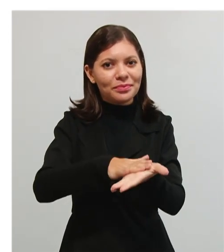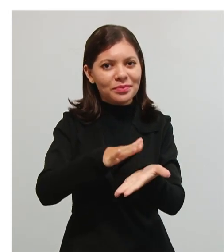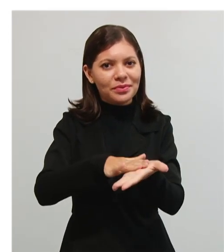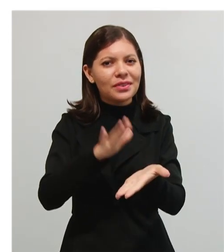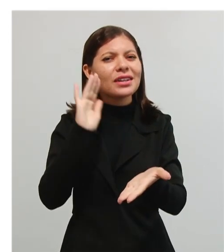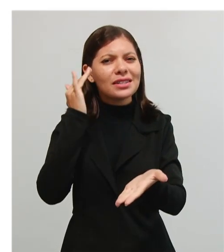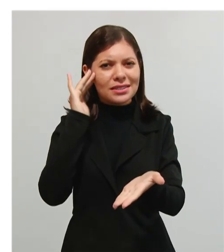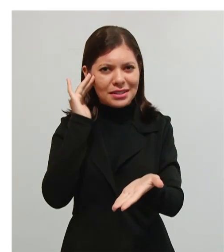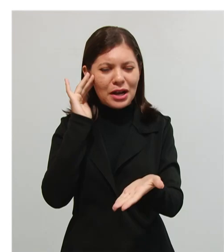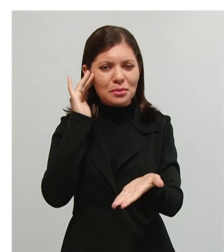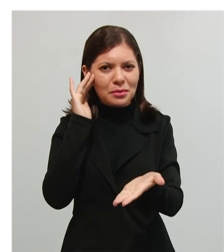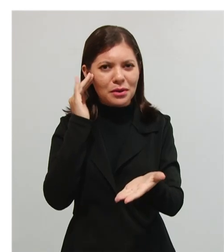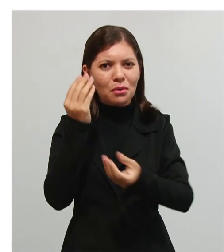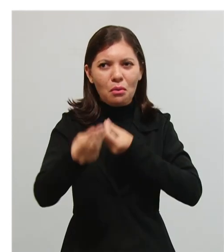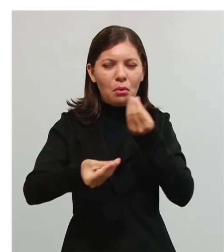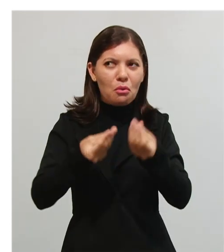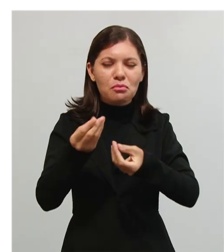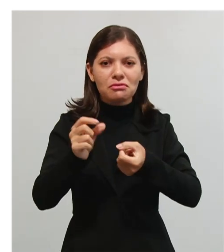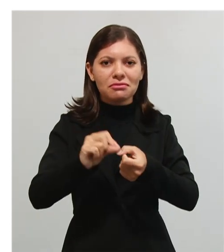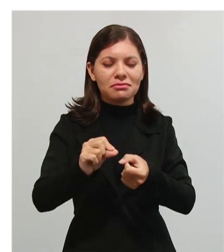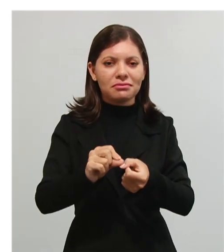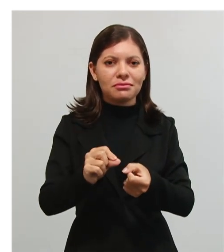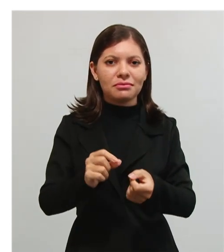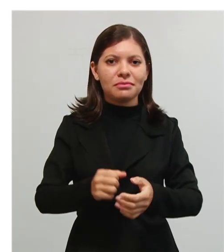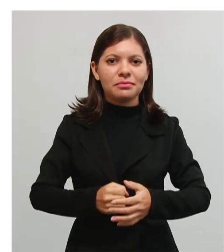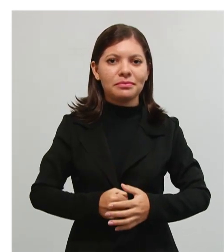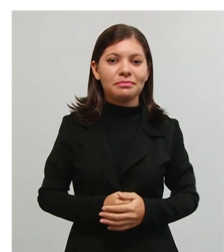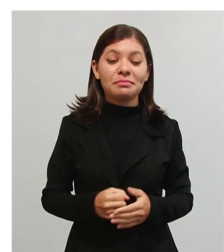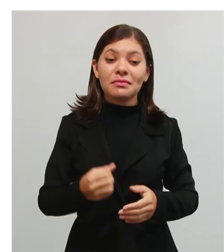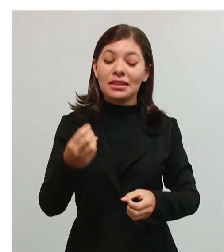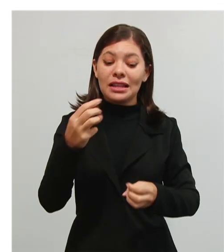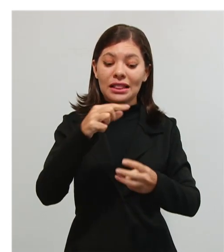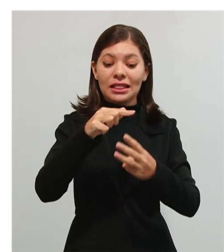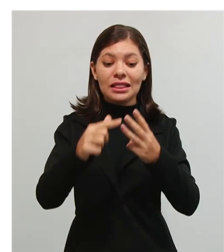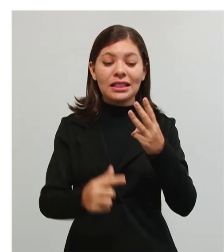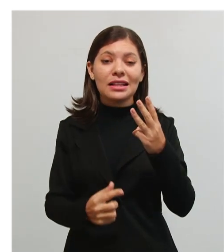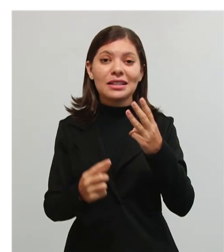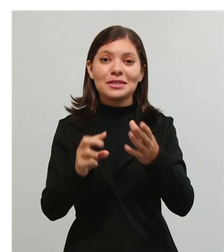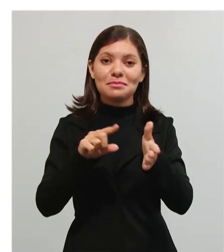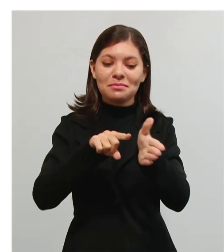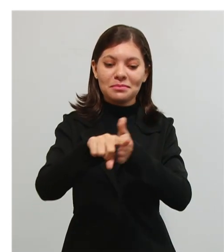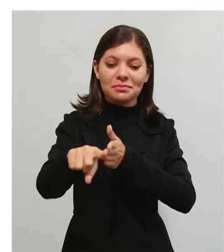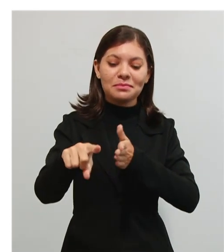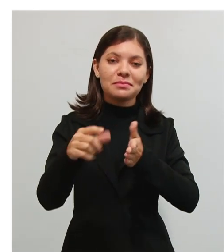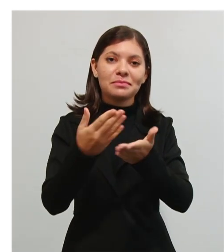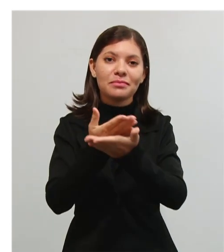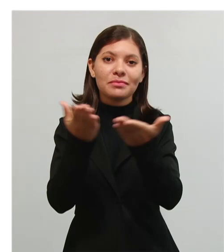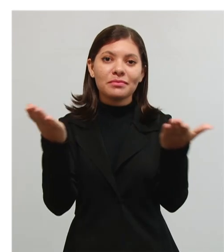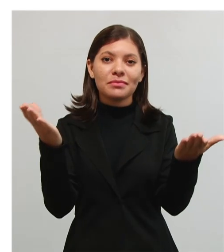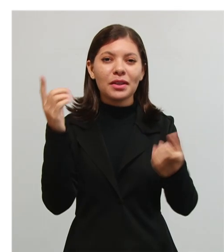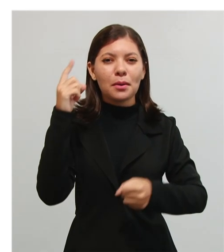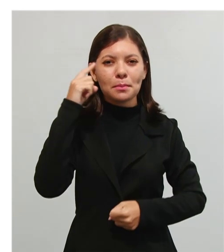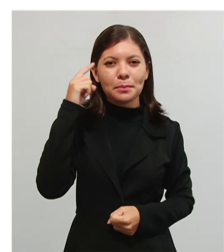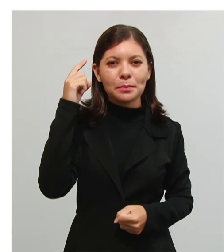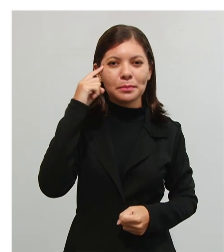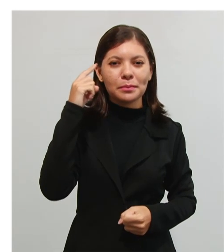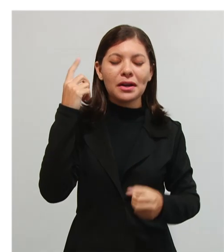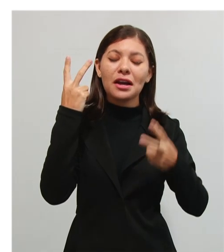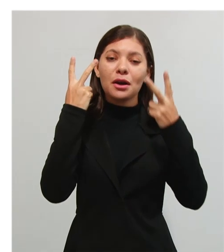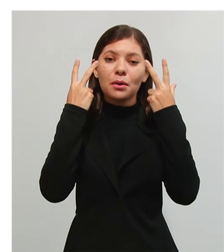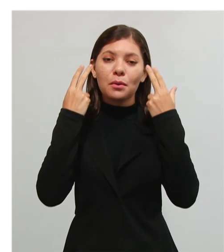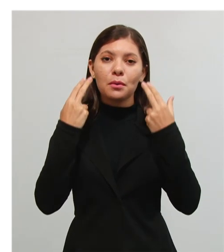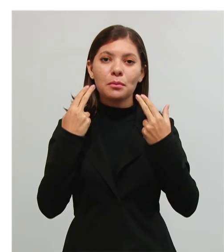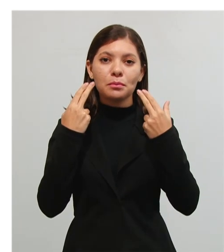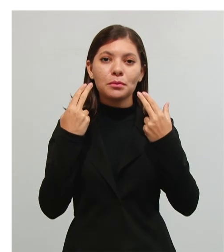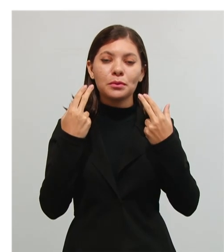deve proceder? Deixo essas 3 perguntas aí para vocês, porque é muito comum nós